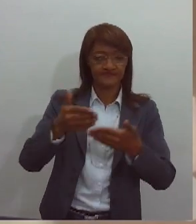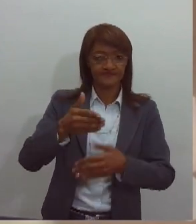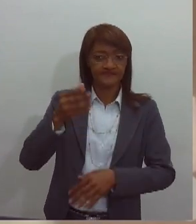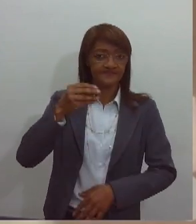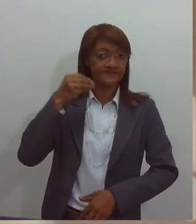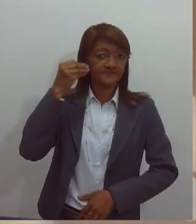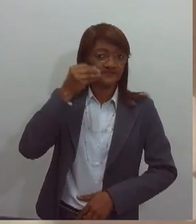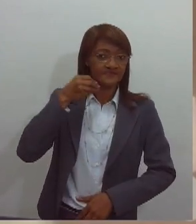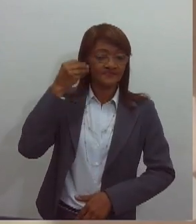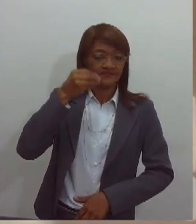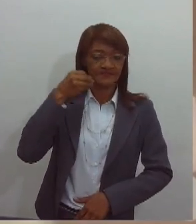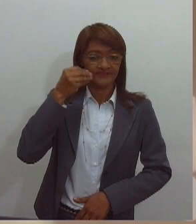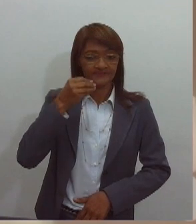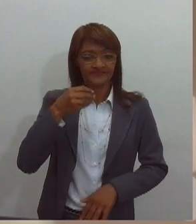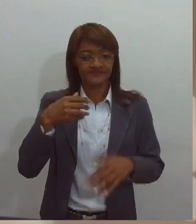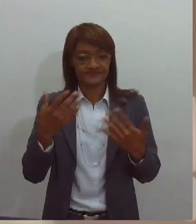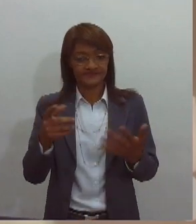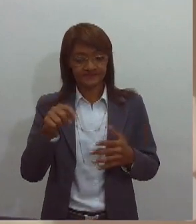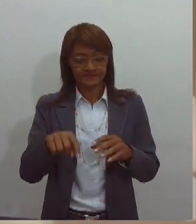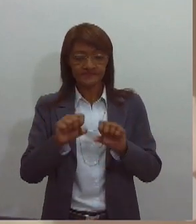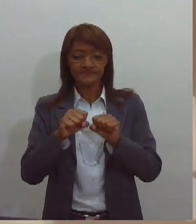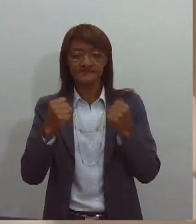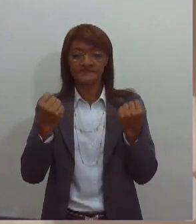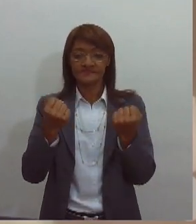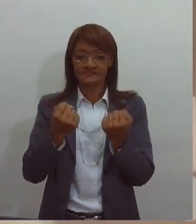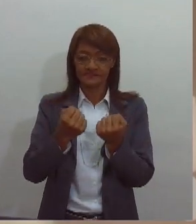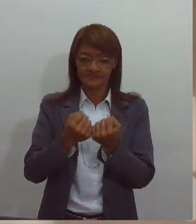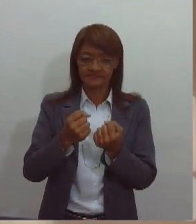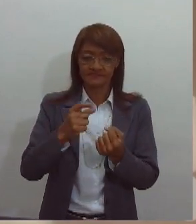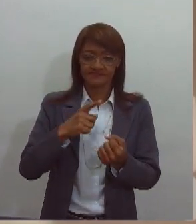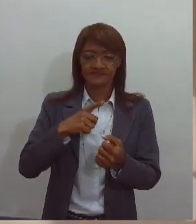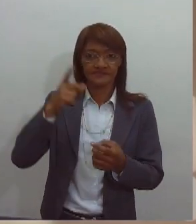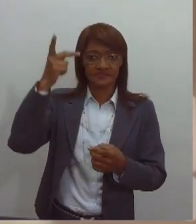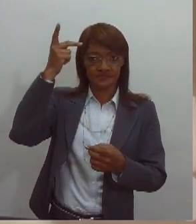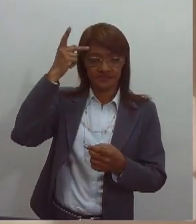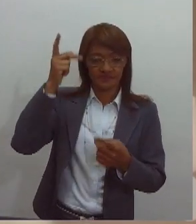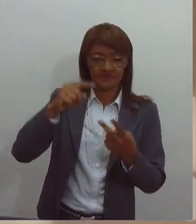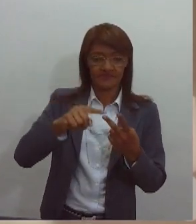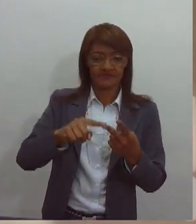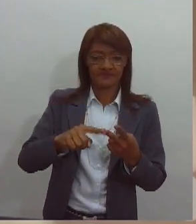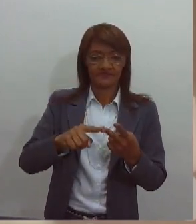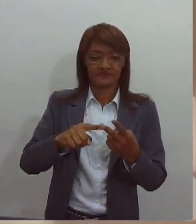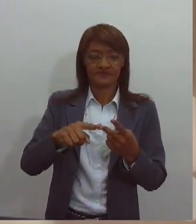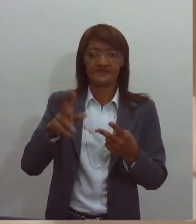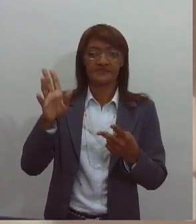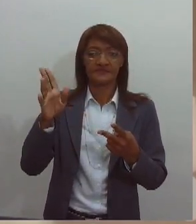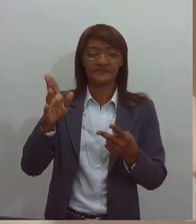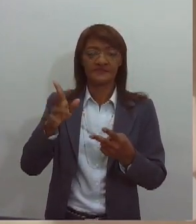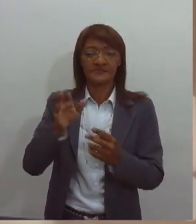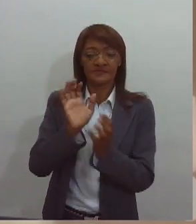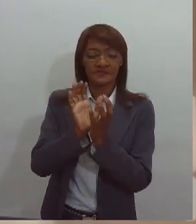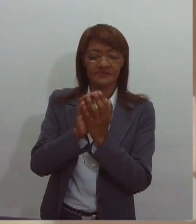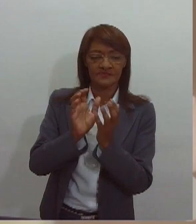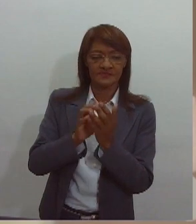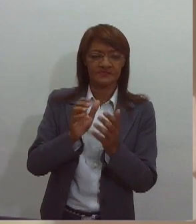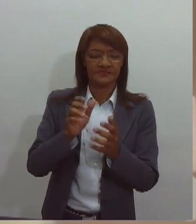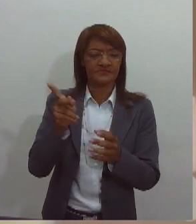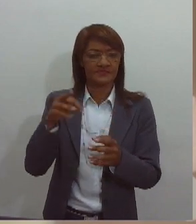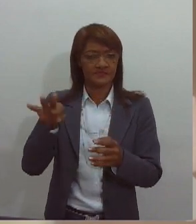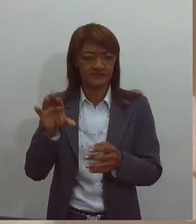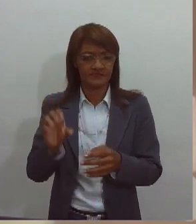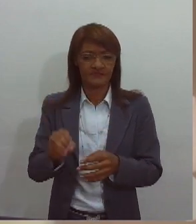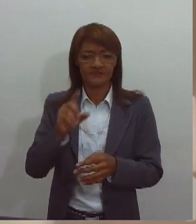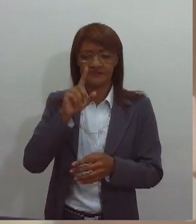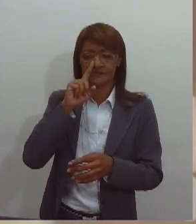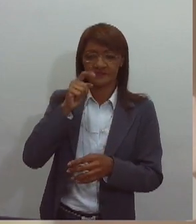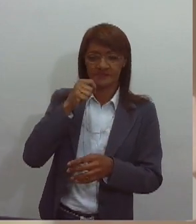Aracaju traz experiências de cidades como São Paulo, como Porto Alegre, Recife, Belo Horizonte, Aracaju, mas também